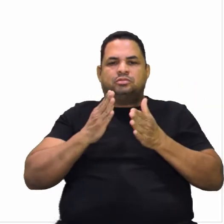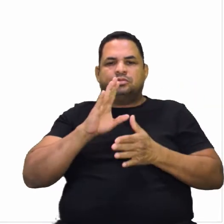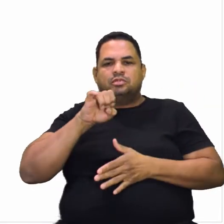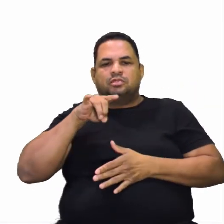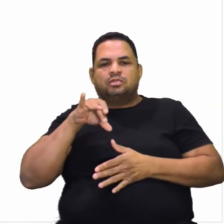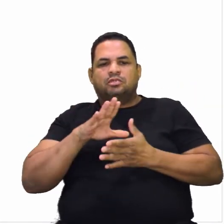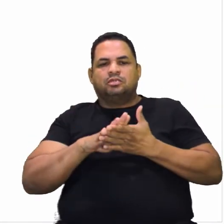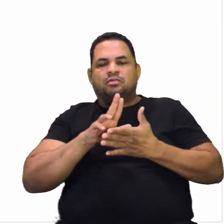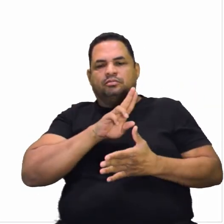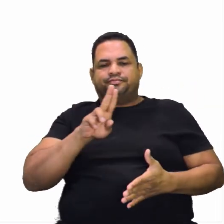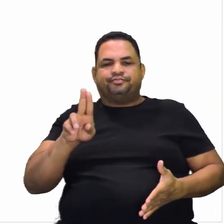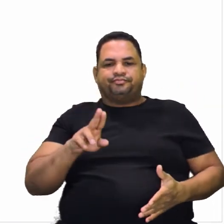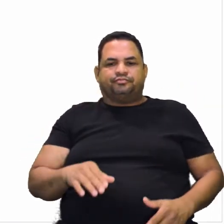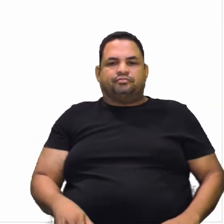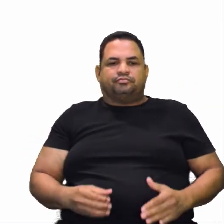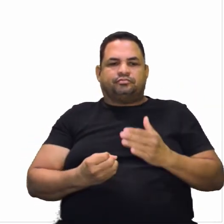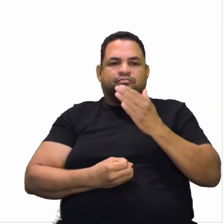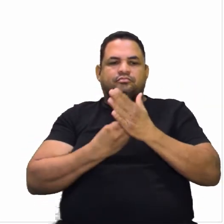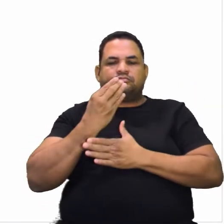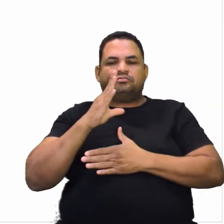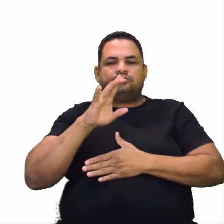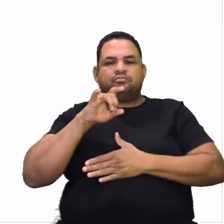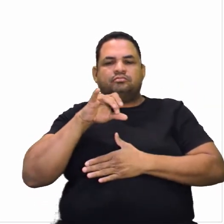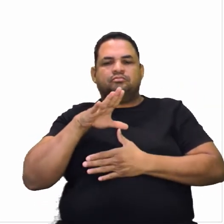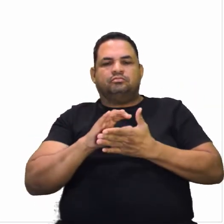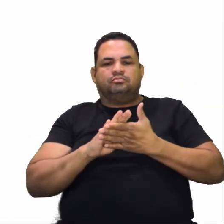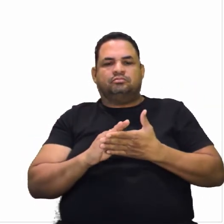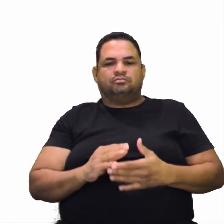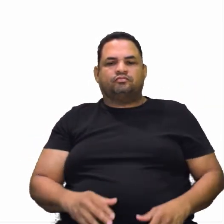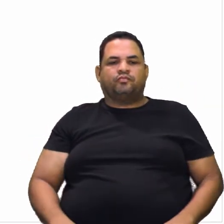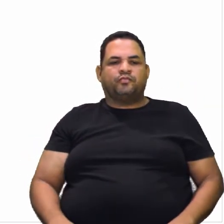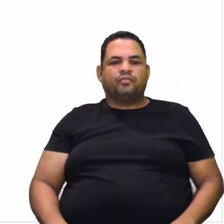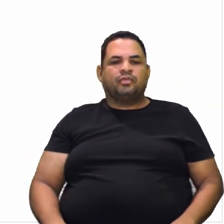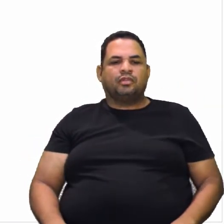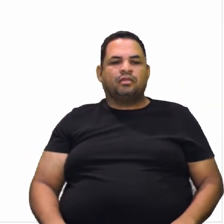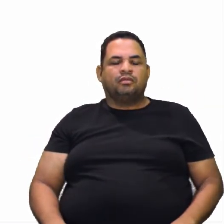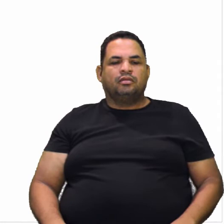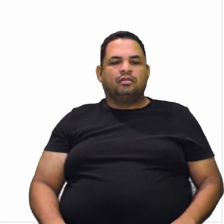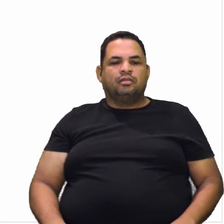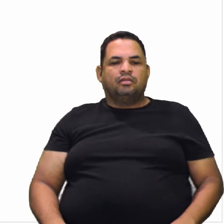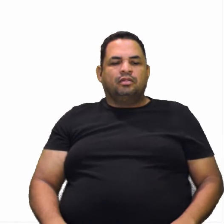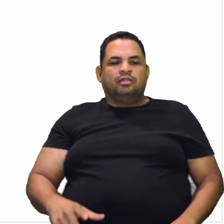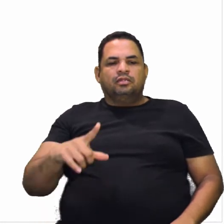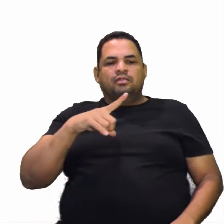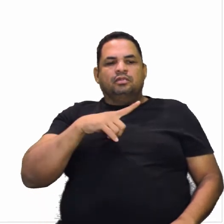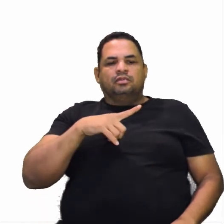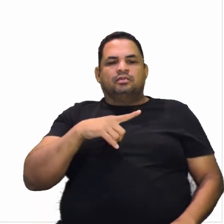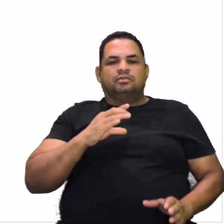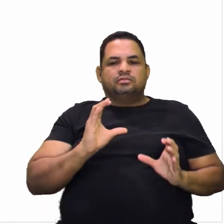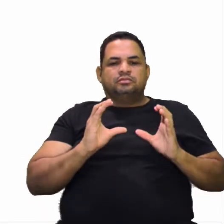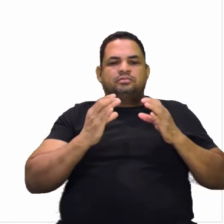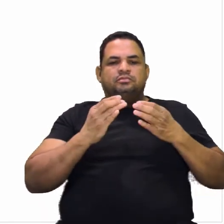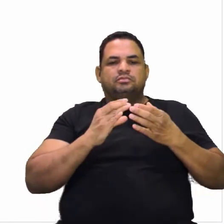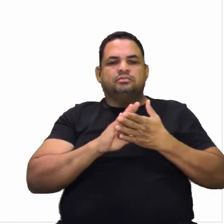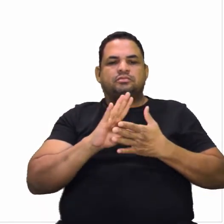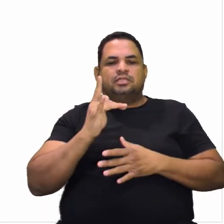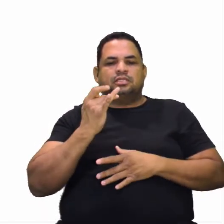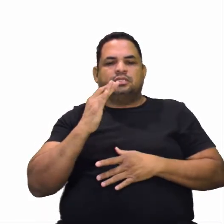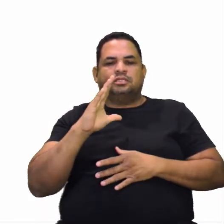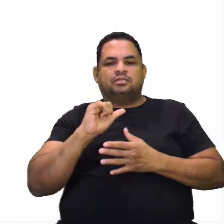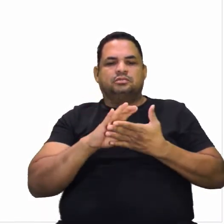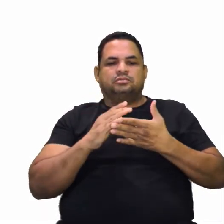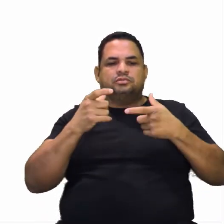nome Grécia vem do latim, Graece, denominado por certas tribos